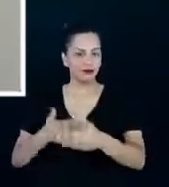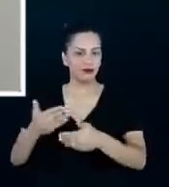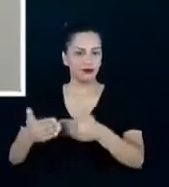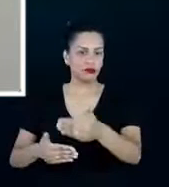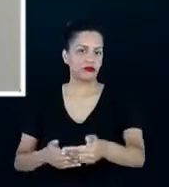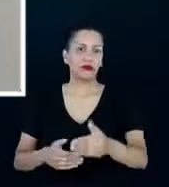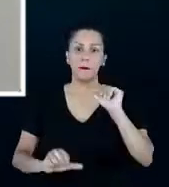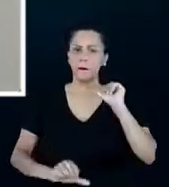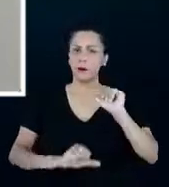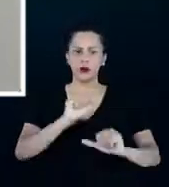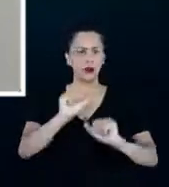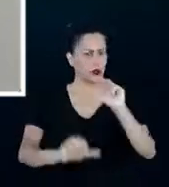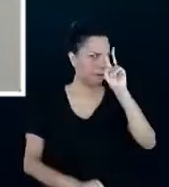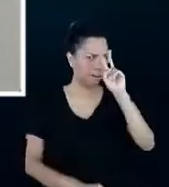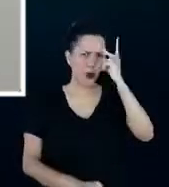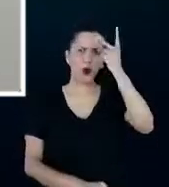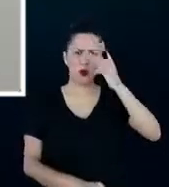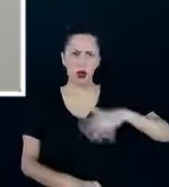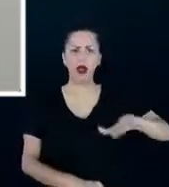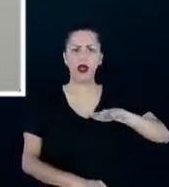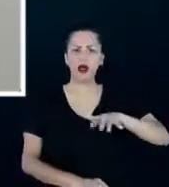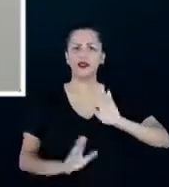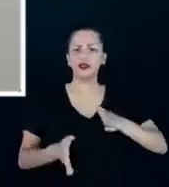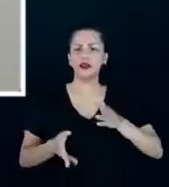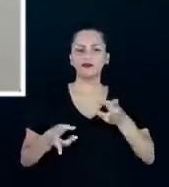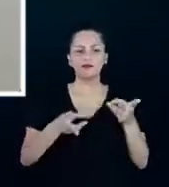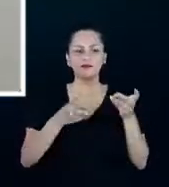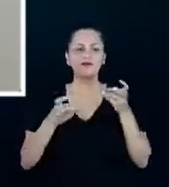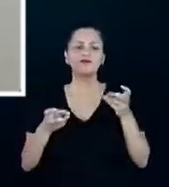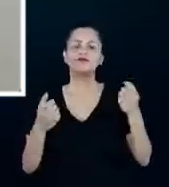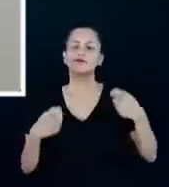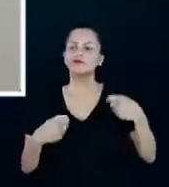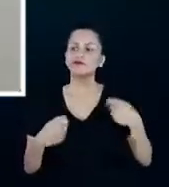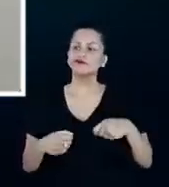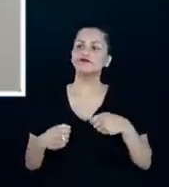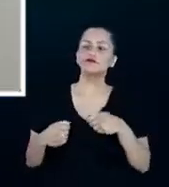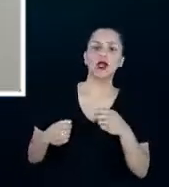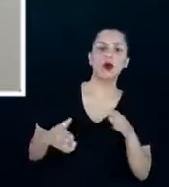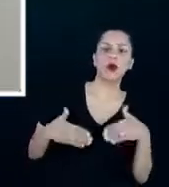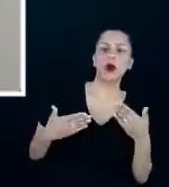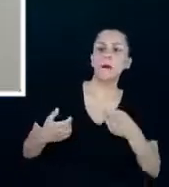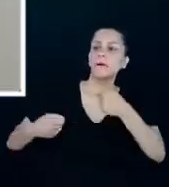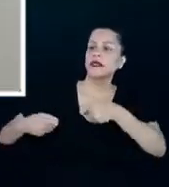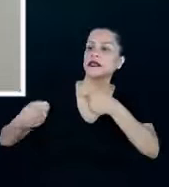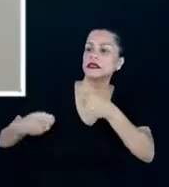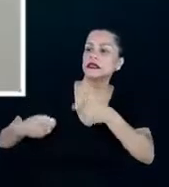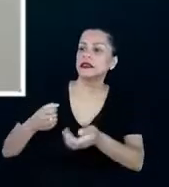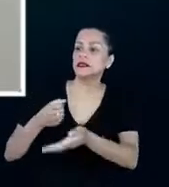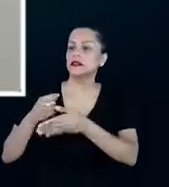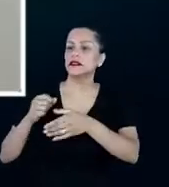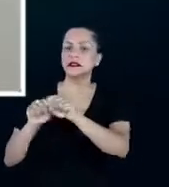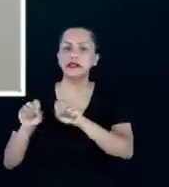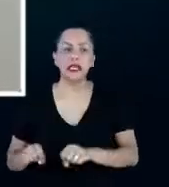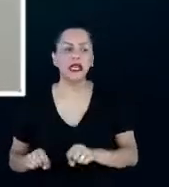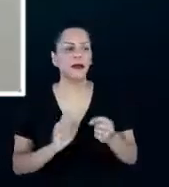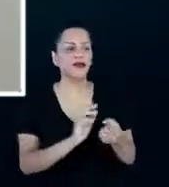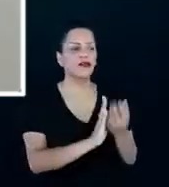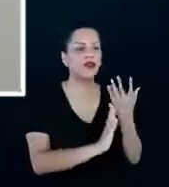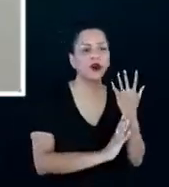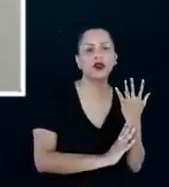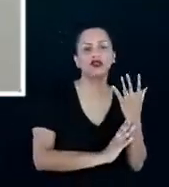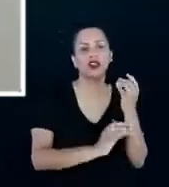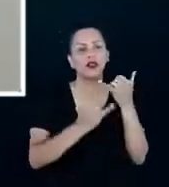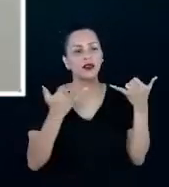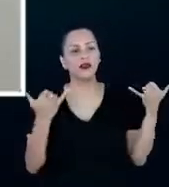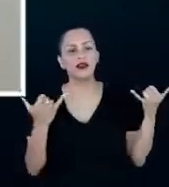muito grande no setor, que ajuda a gente a sinalizar as necessidades do sistema, as necessidades das fontes que podem contribuir para a